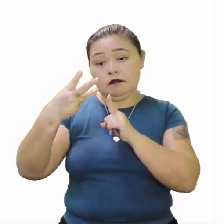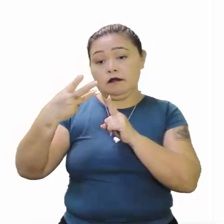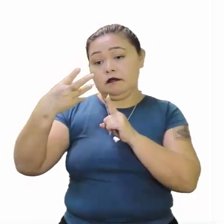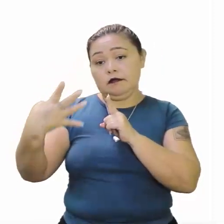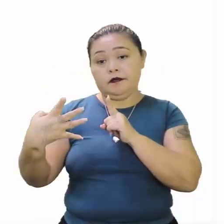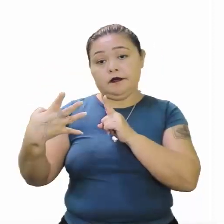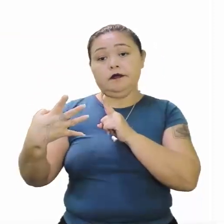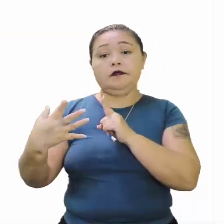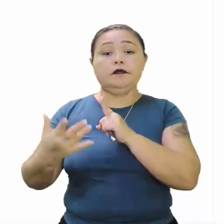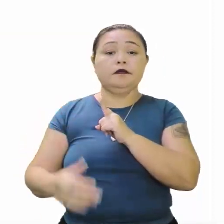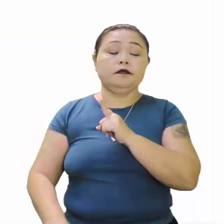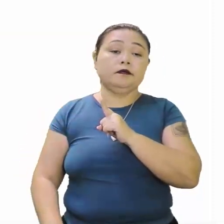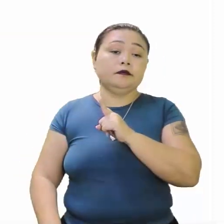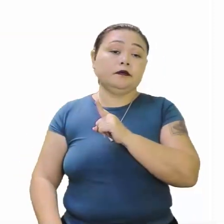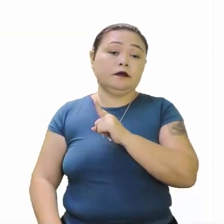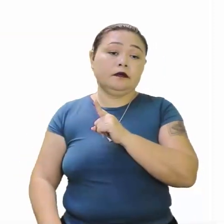ebulição.